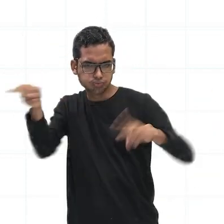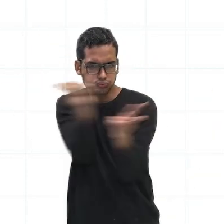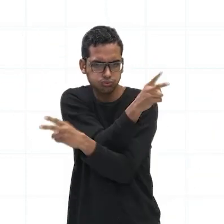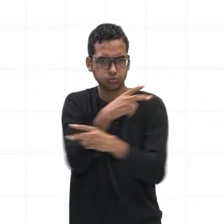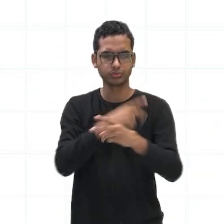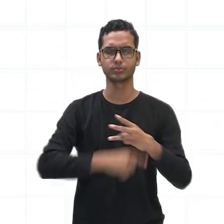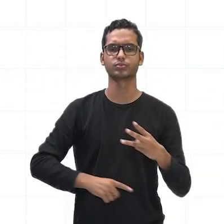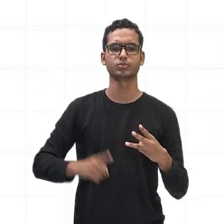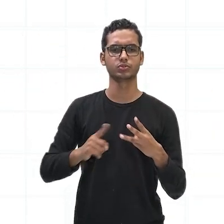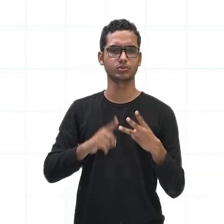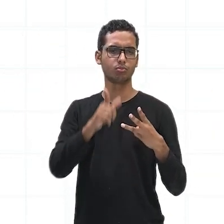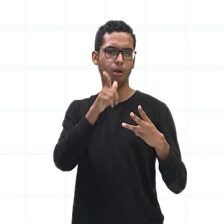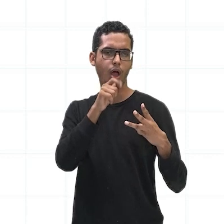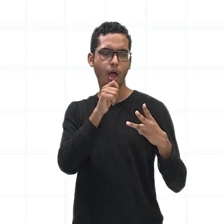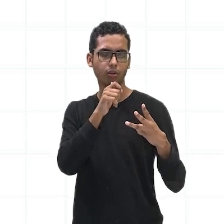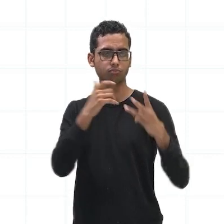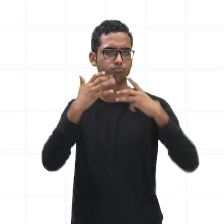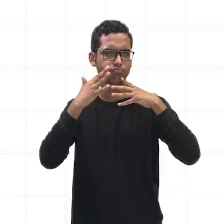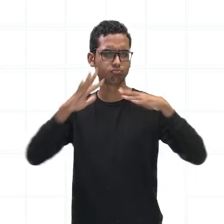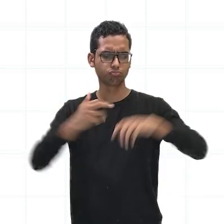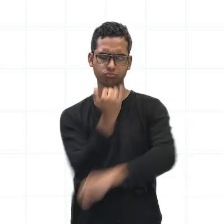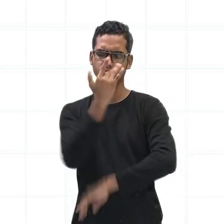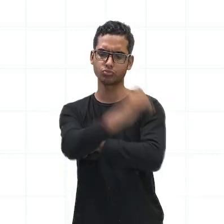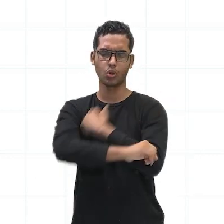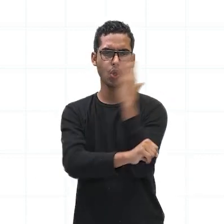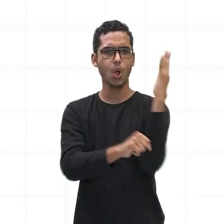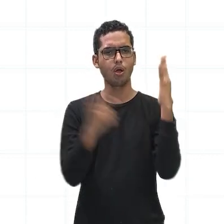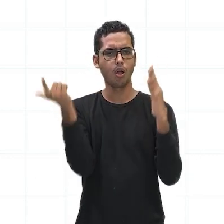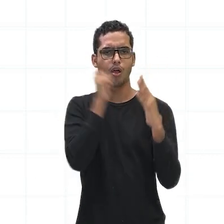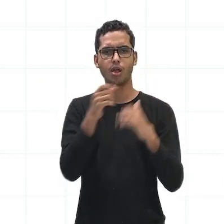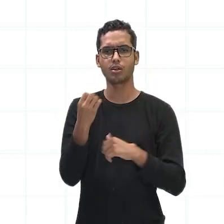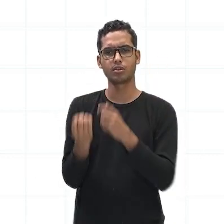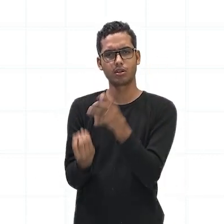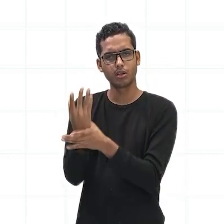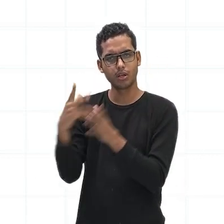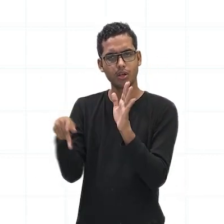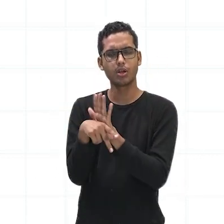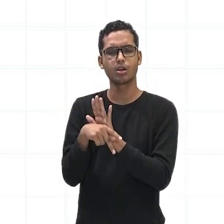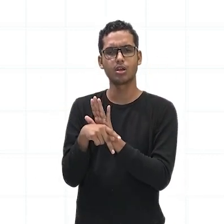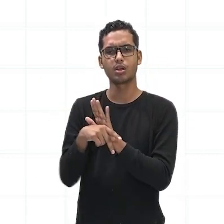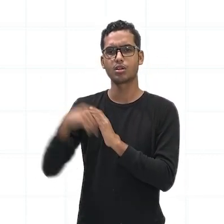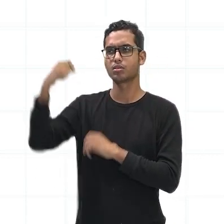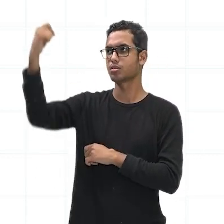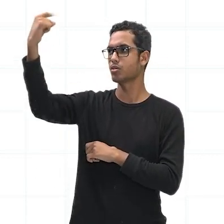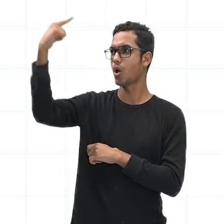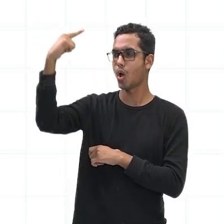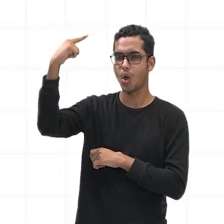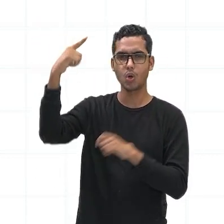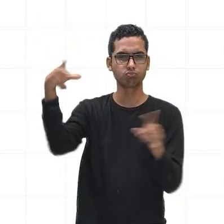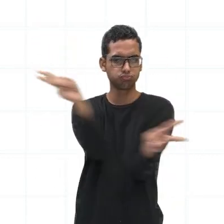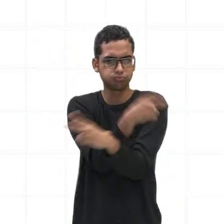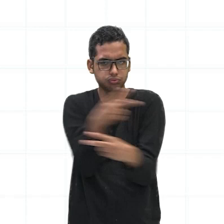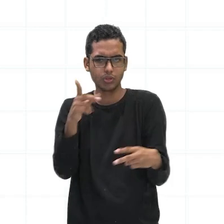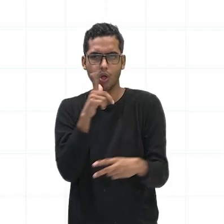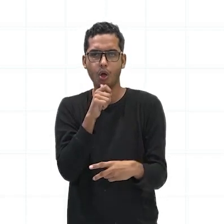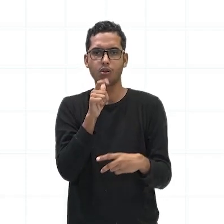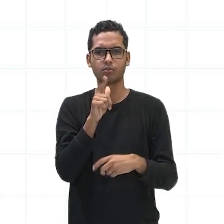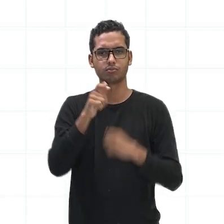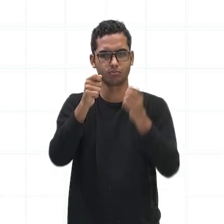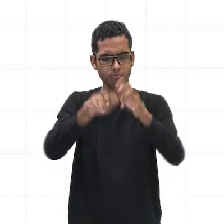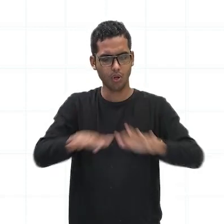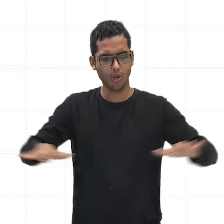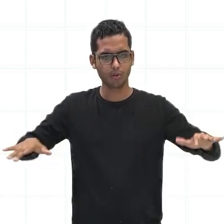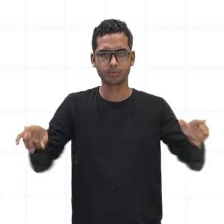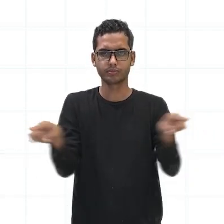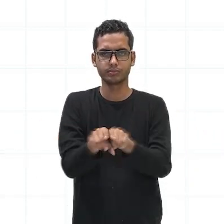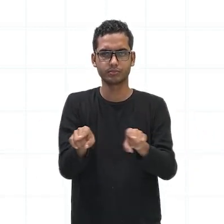consegue oferecer ali diariamente a luz solar, o vento, né? Até mesmo a água. No caso ali das fontes não renováveis, a